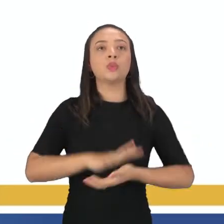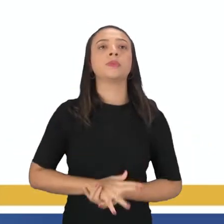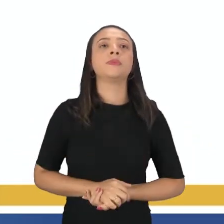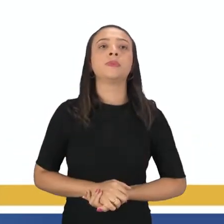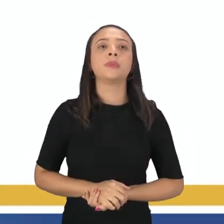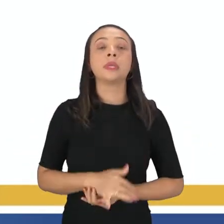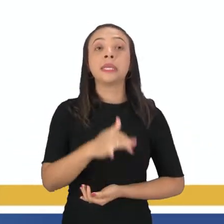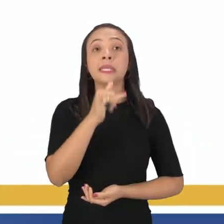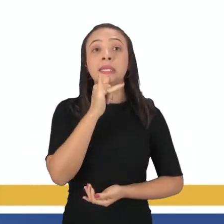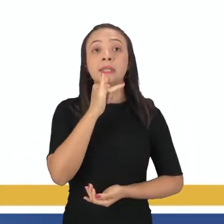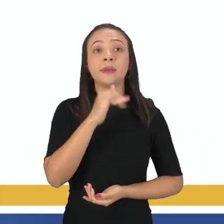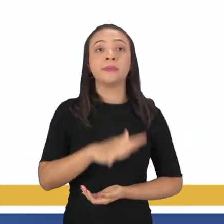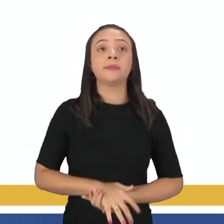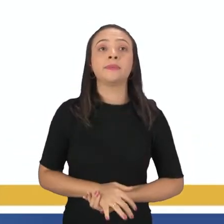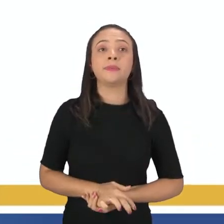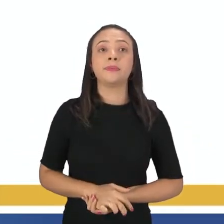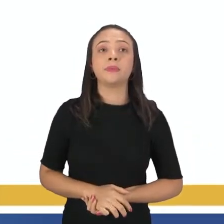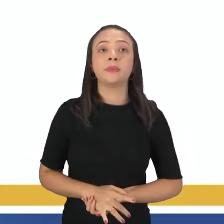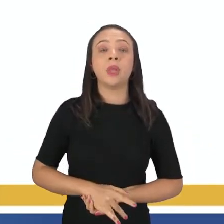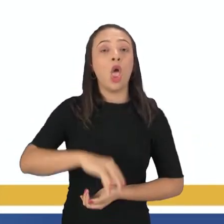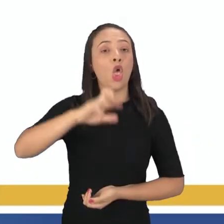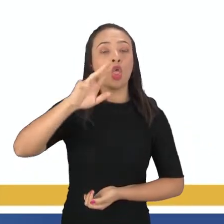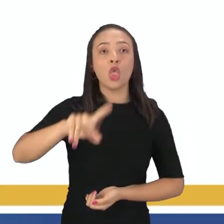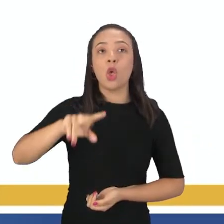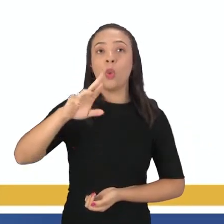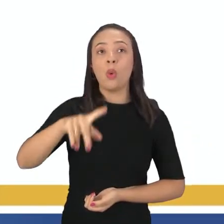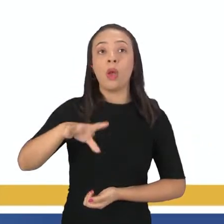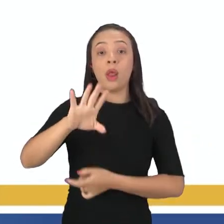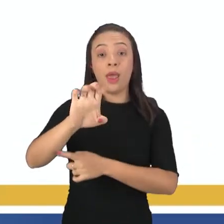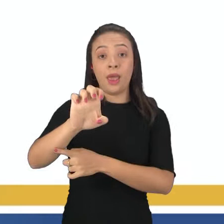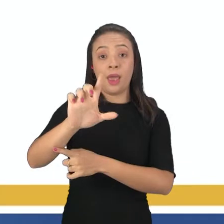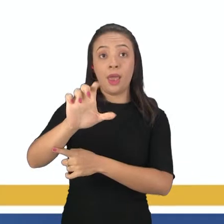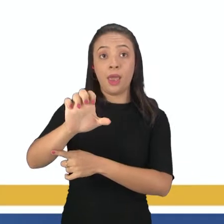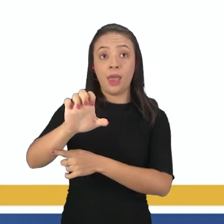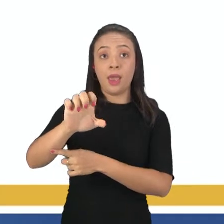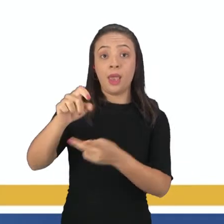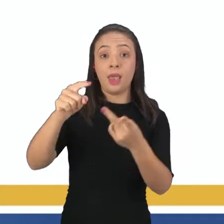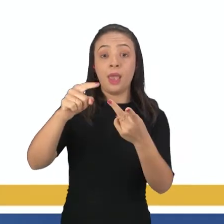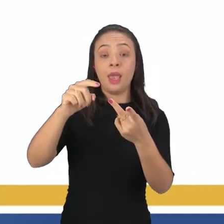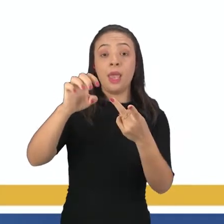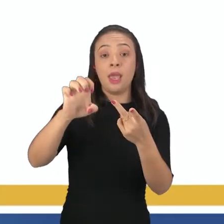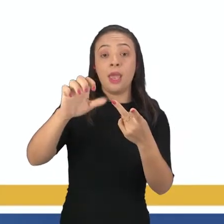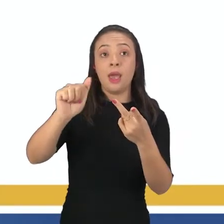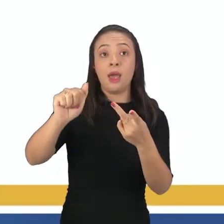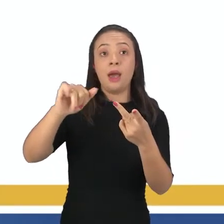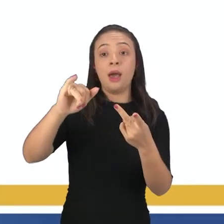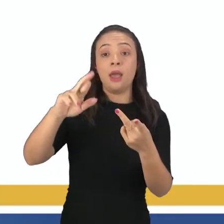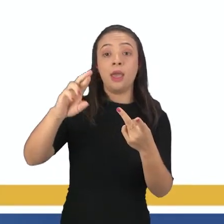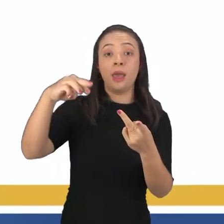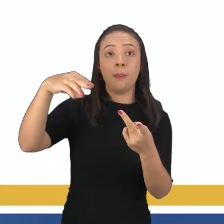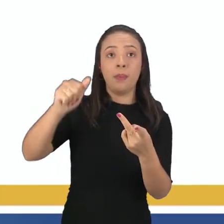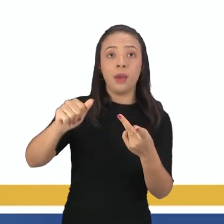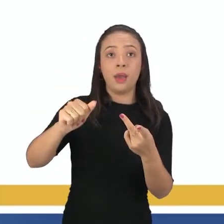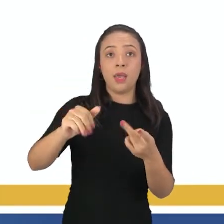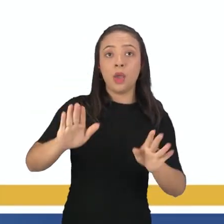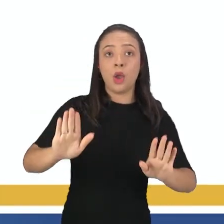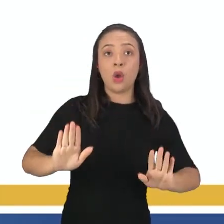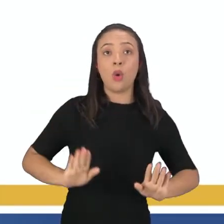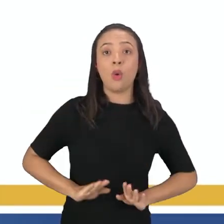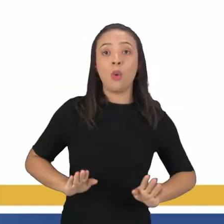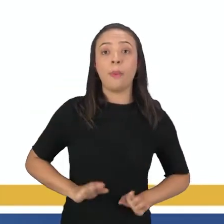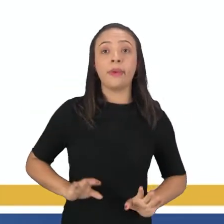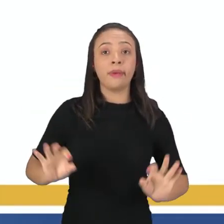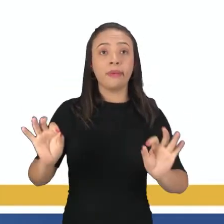tudo. Exemplo, não eram ele e a irmã que estavam sem comer. Qual o verbo aí? O